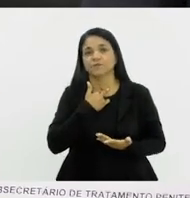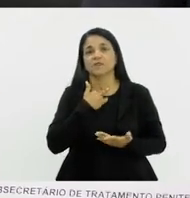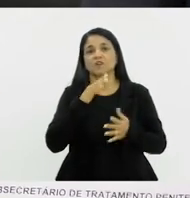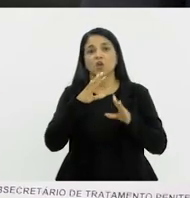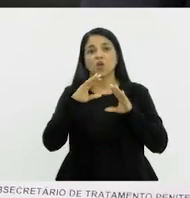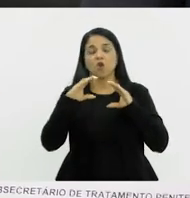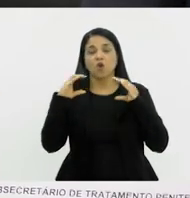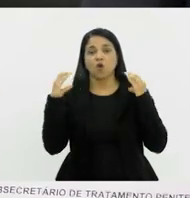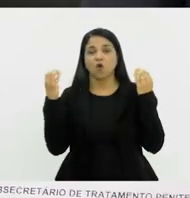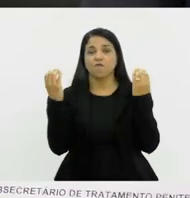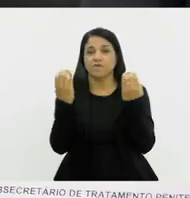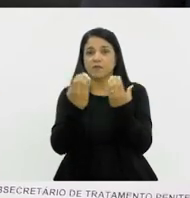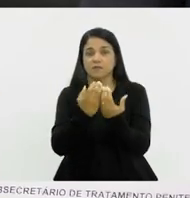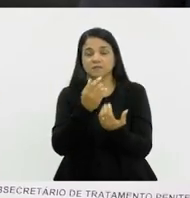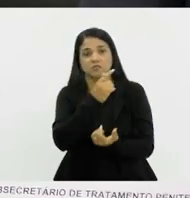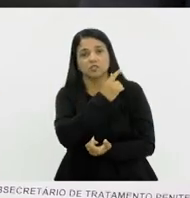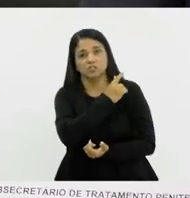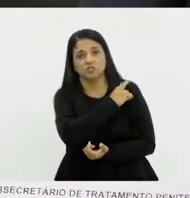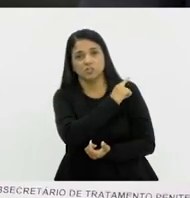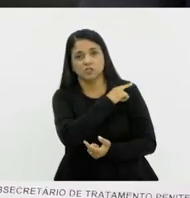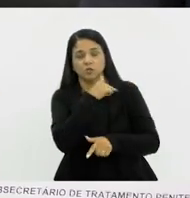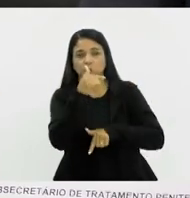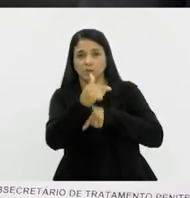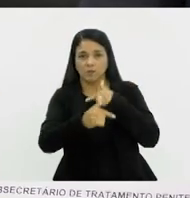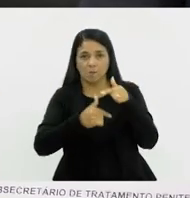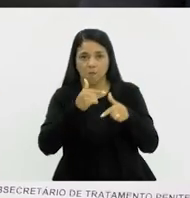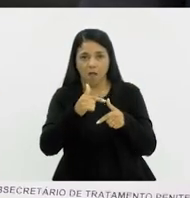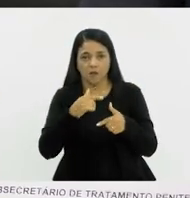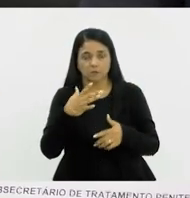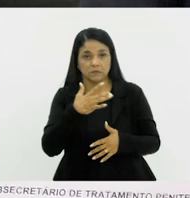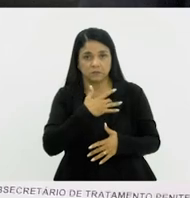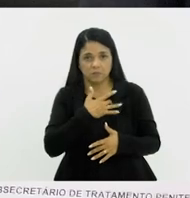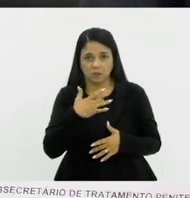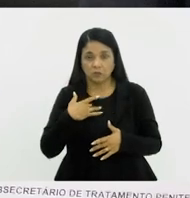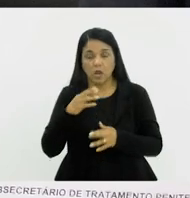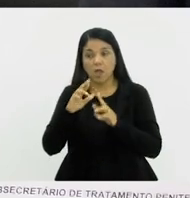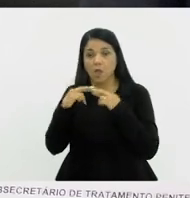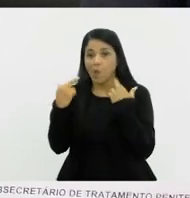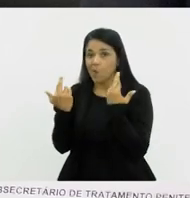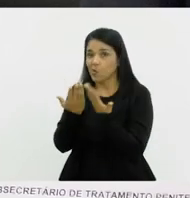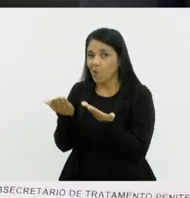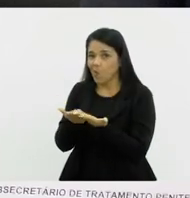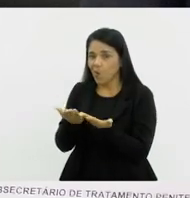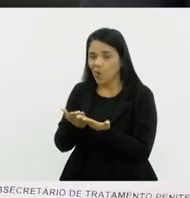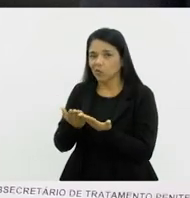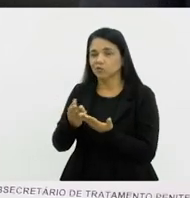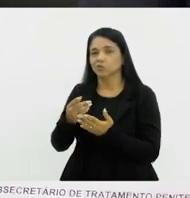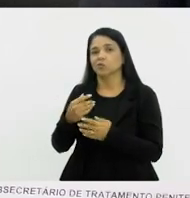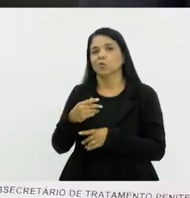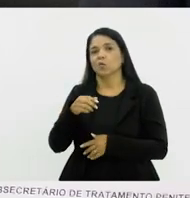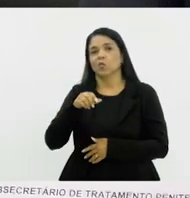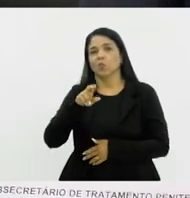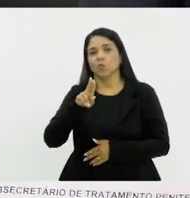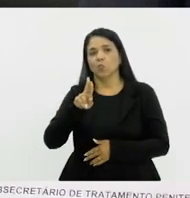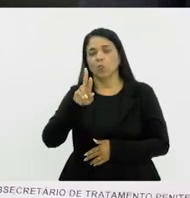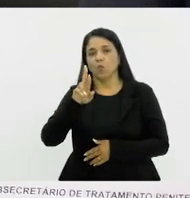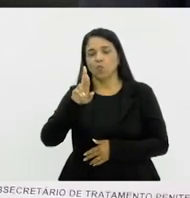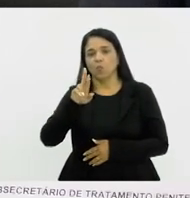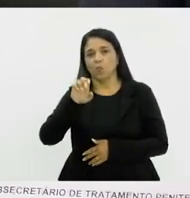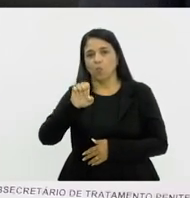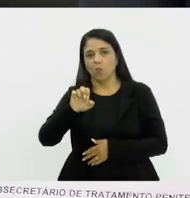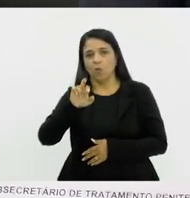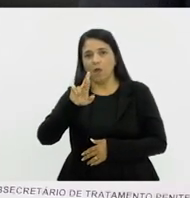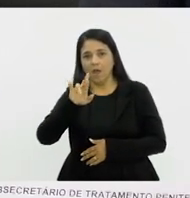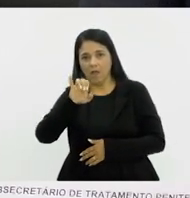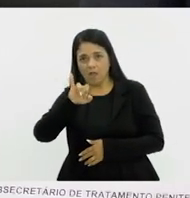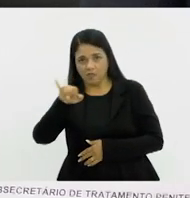conferência de gestão do trabalho e saúde, e ela teve uma reunião lá na UERJ com a reitoria de lá. Aí ela falou,